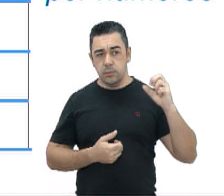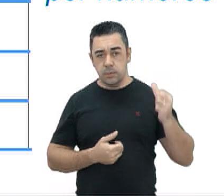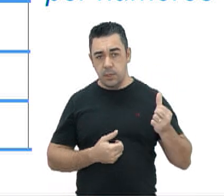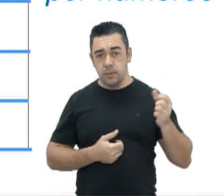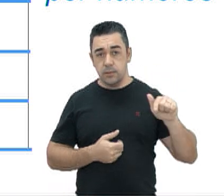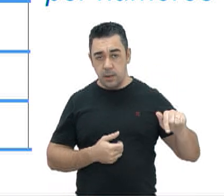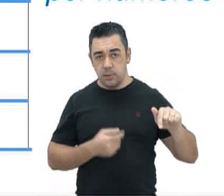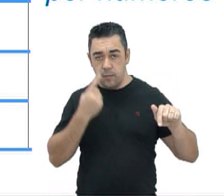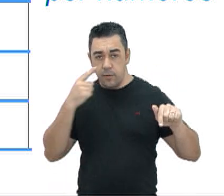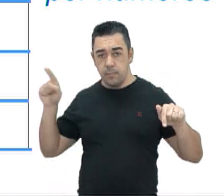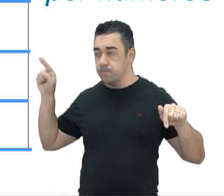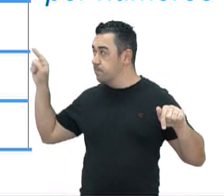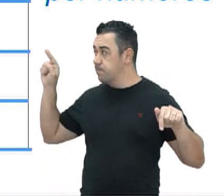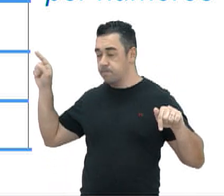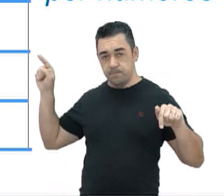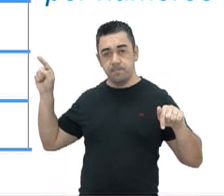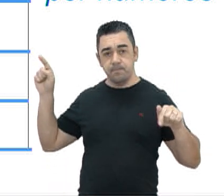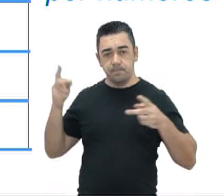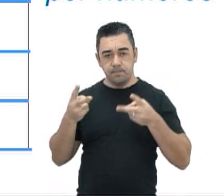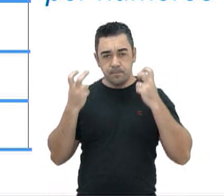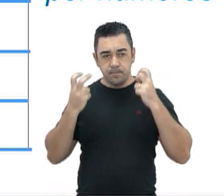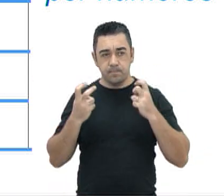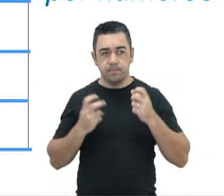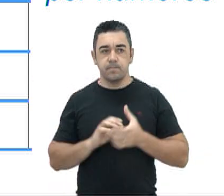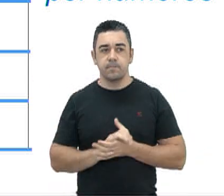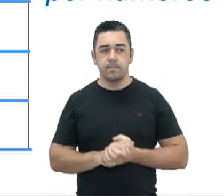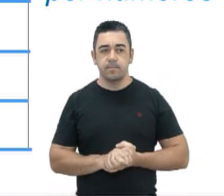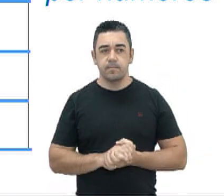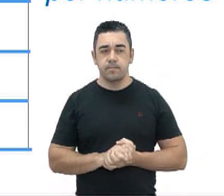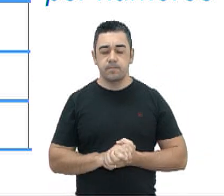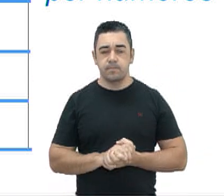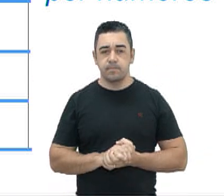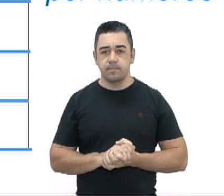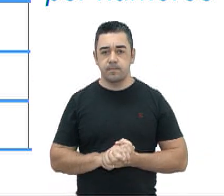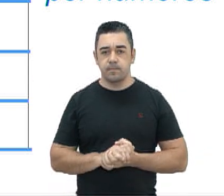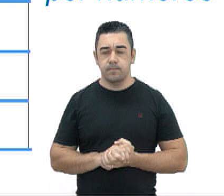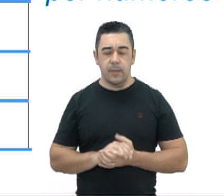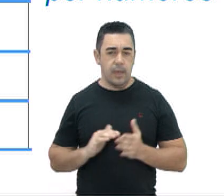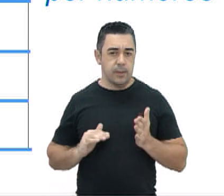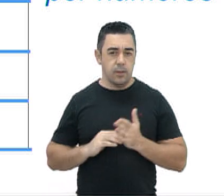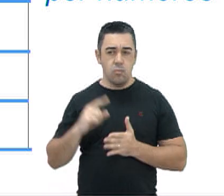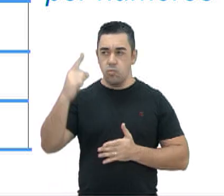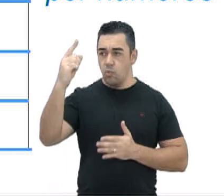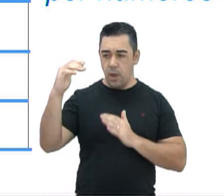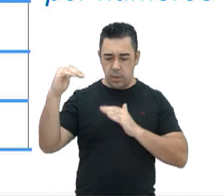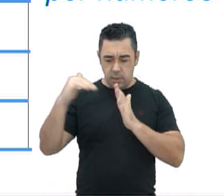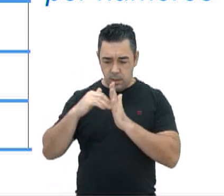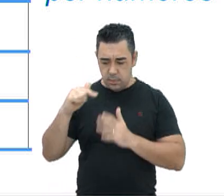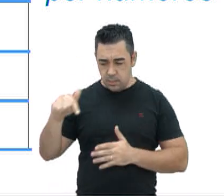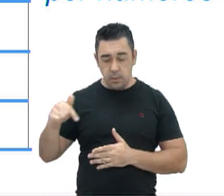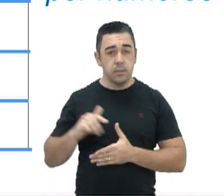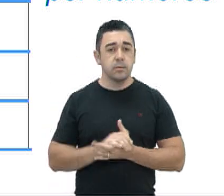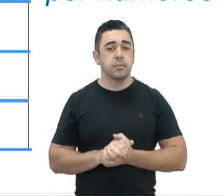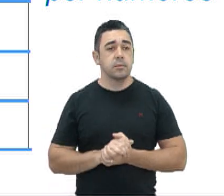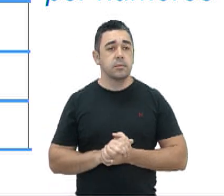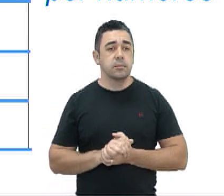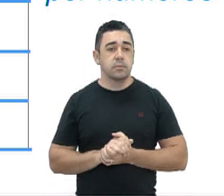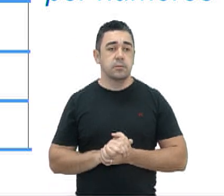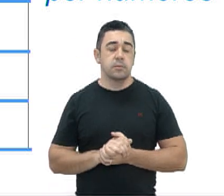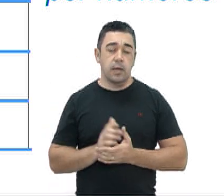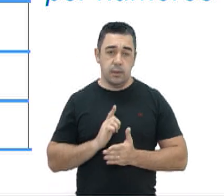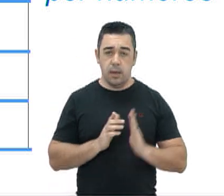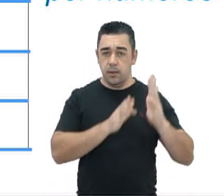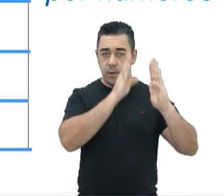na coloração azul na sua tela. Então, 1, 2, 3, 4, 5, 6 e 7. Então, nós temos